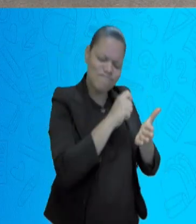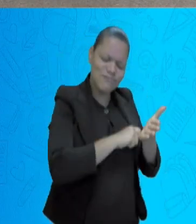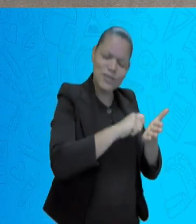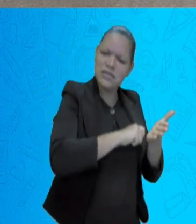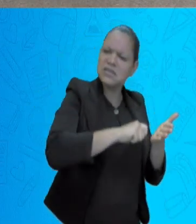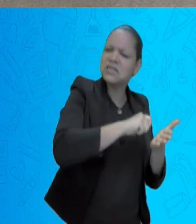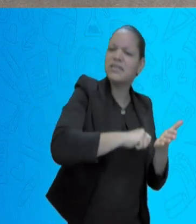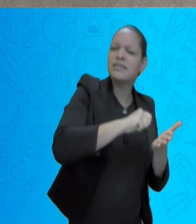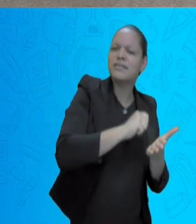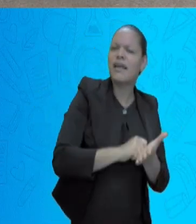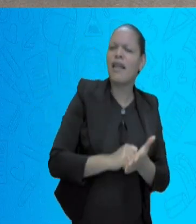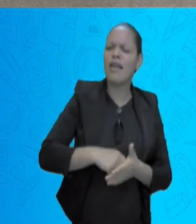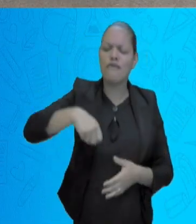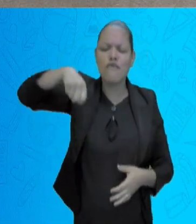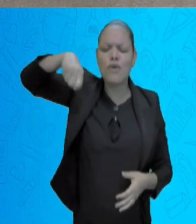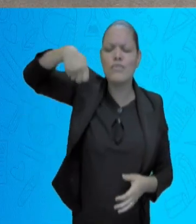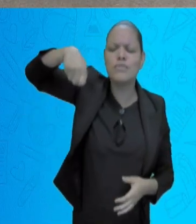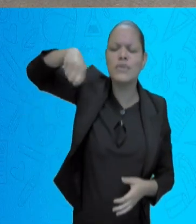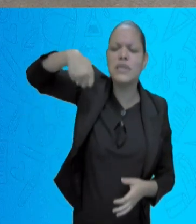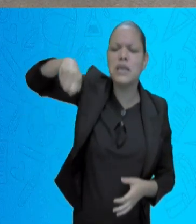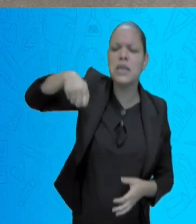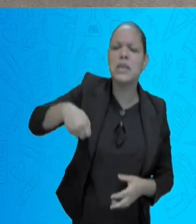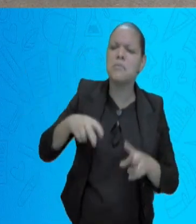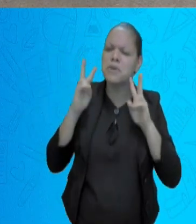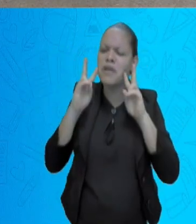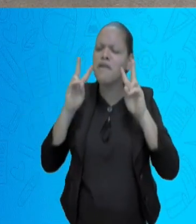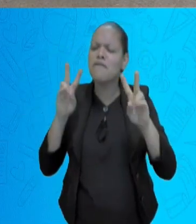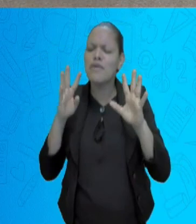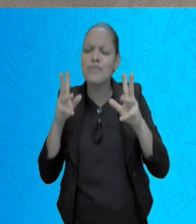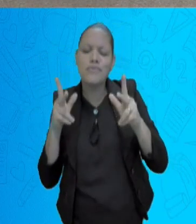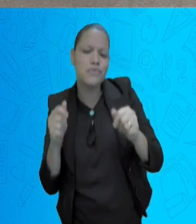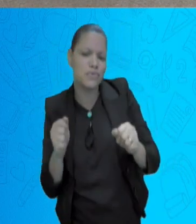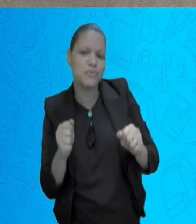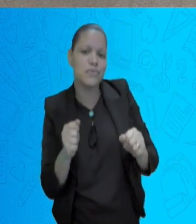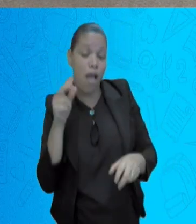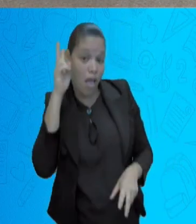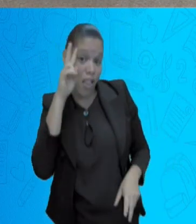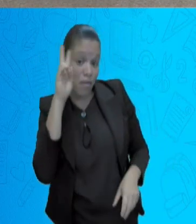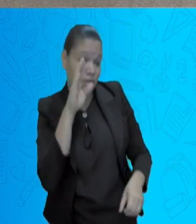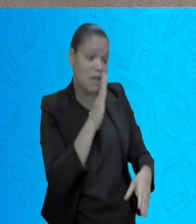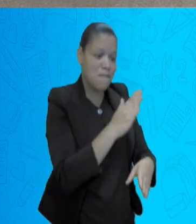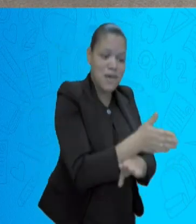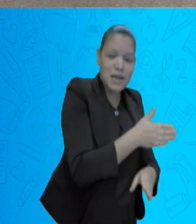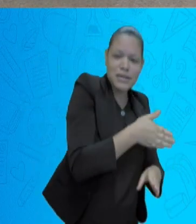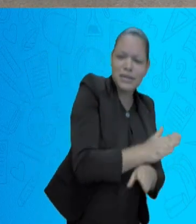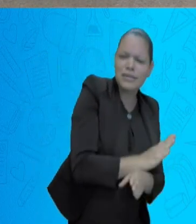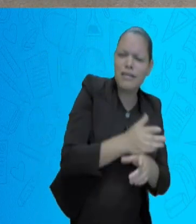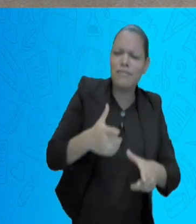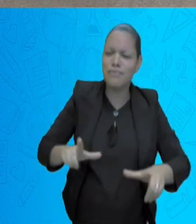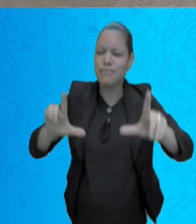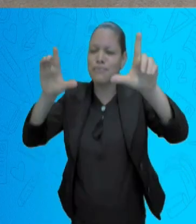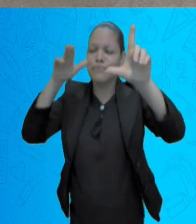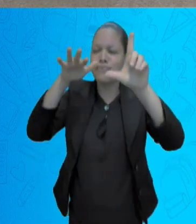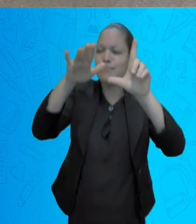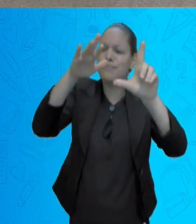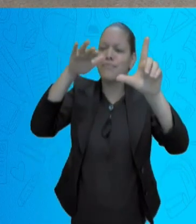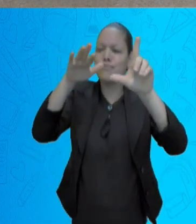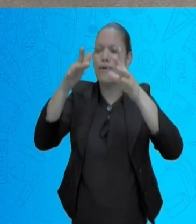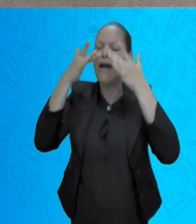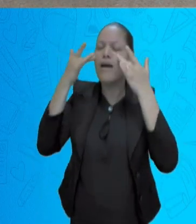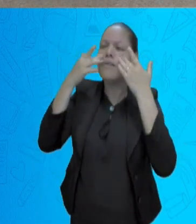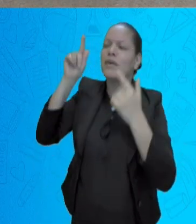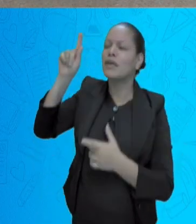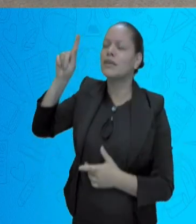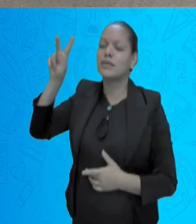sininho para você não perder nenhuma aula nossa. E lembre-se, para acessar a plataforma SMED TV, basta apontar a câmera do